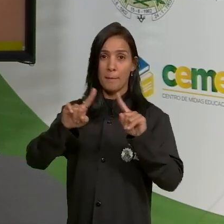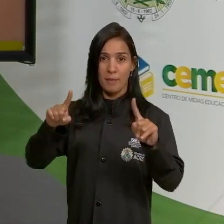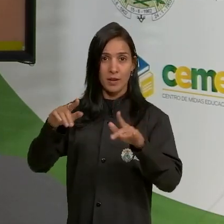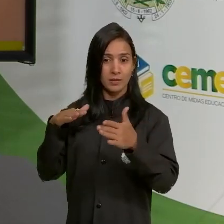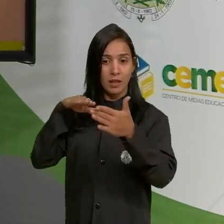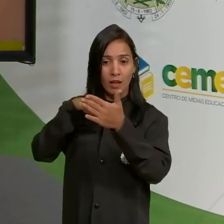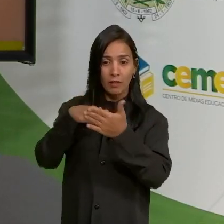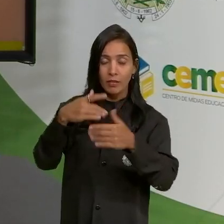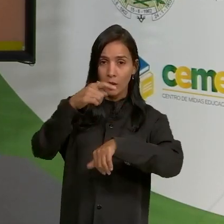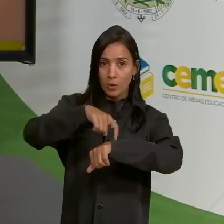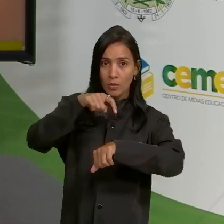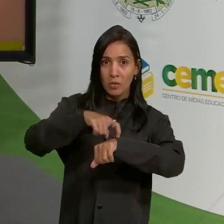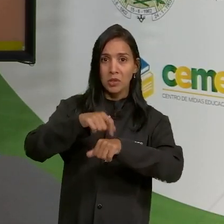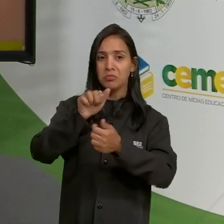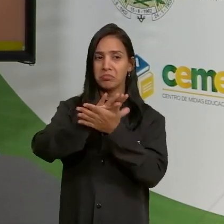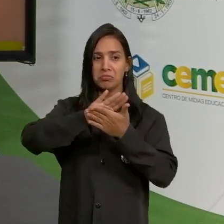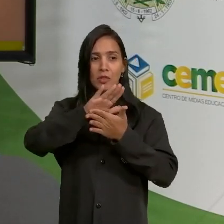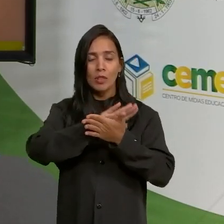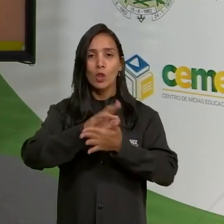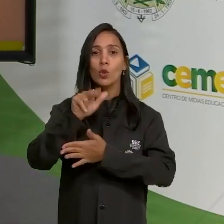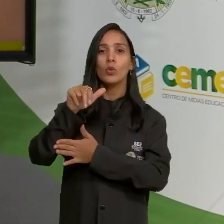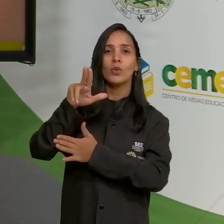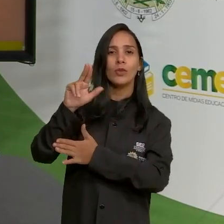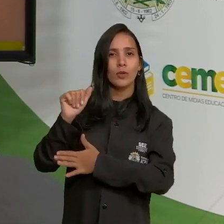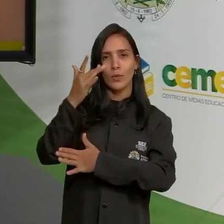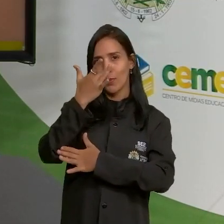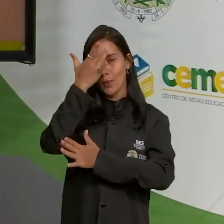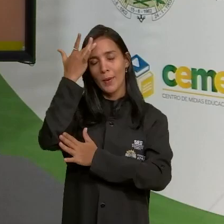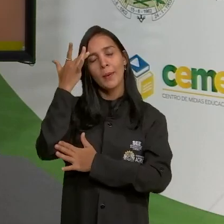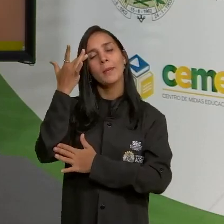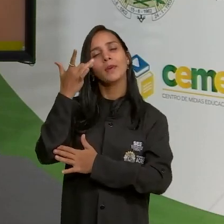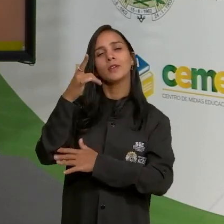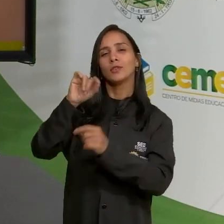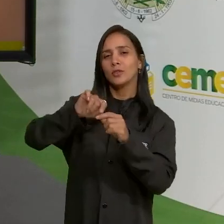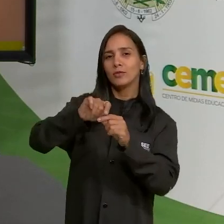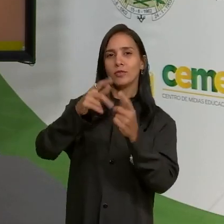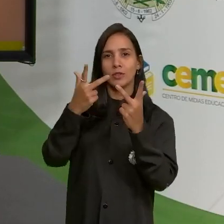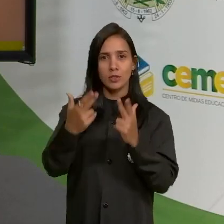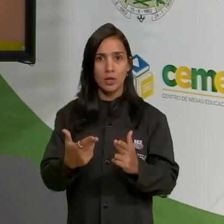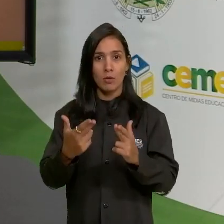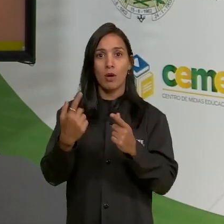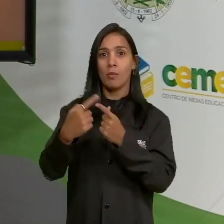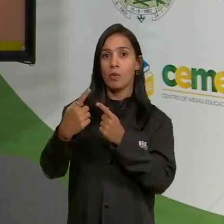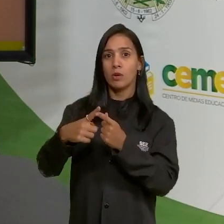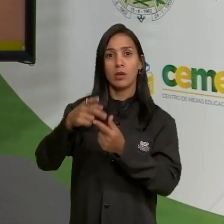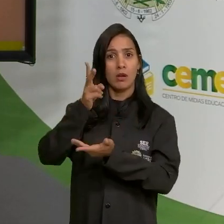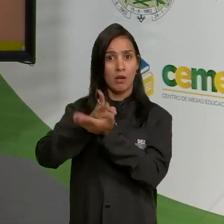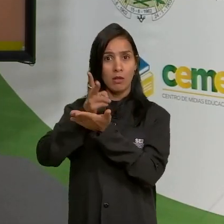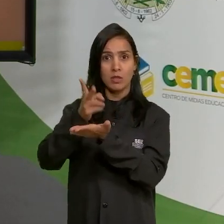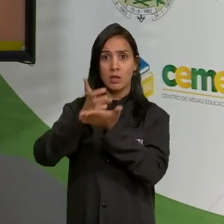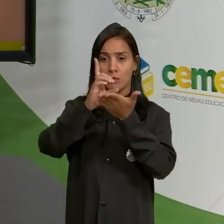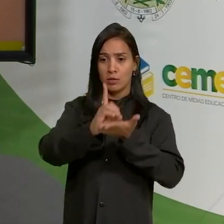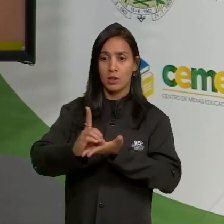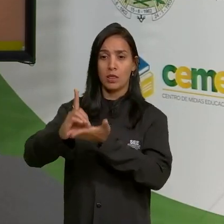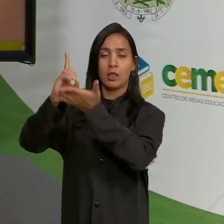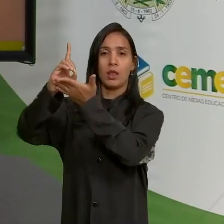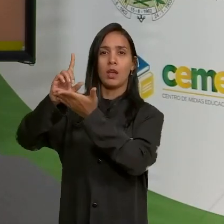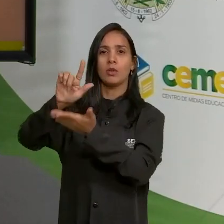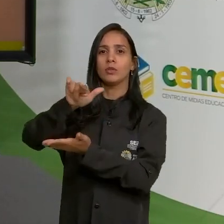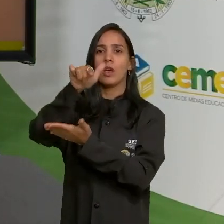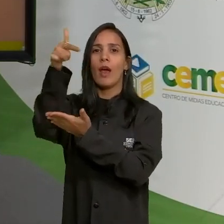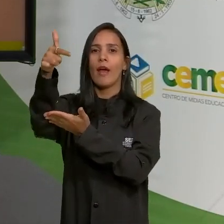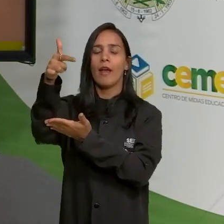tinha feito isso, né? Se referido ao Deus na primeira pessoa, sempre era na terceira.